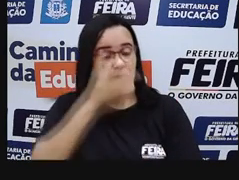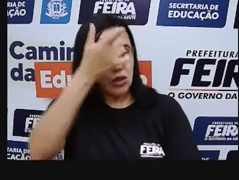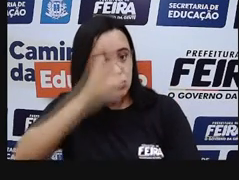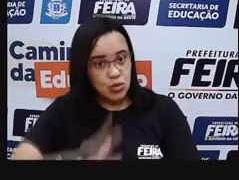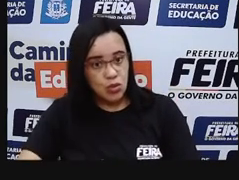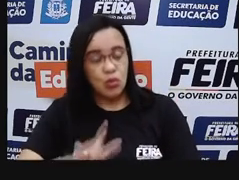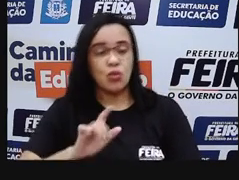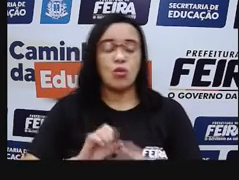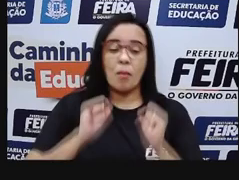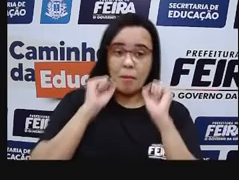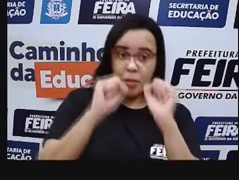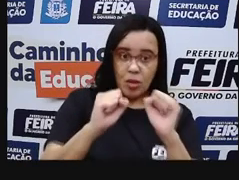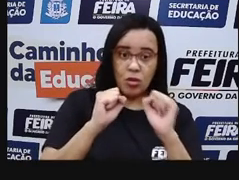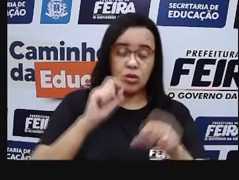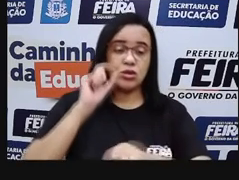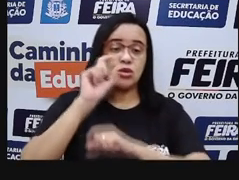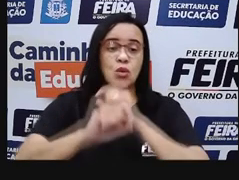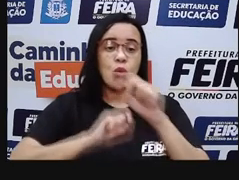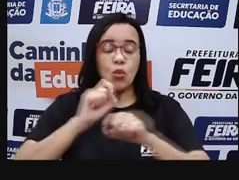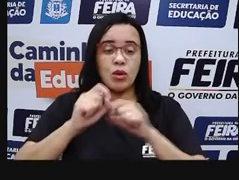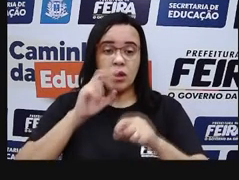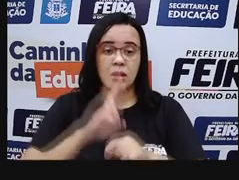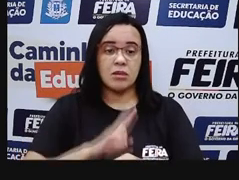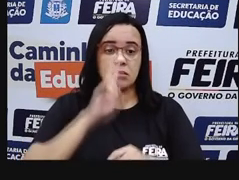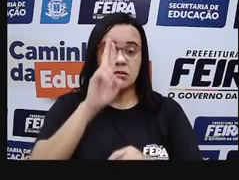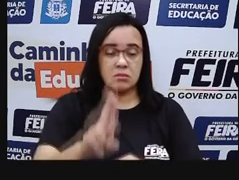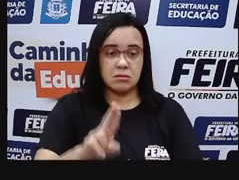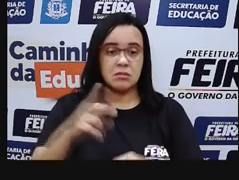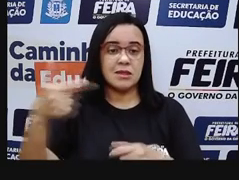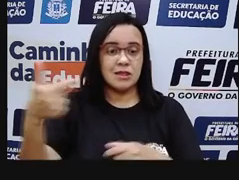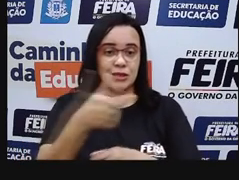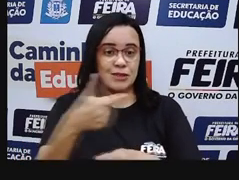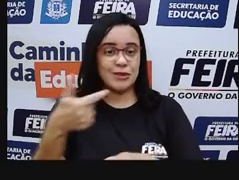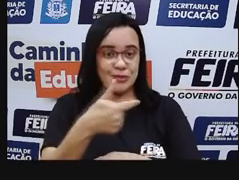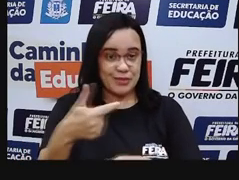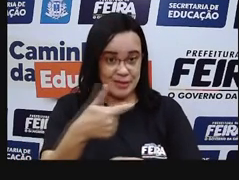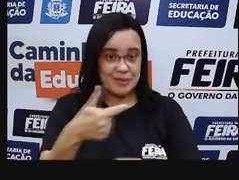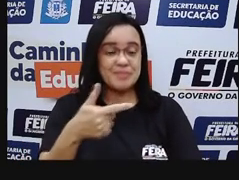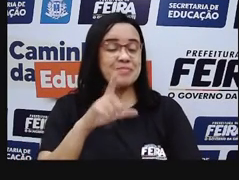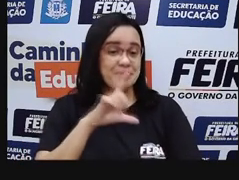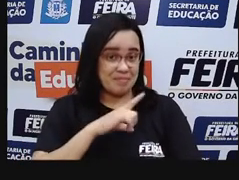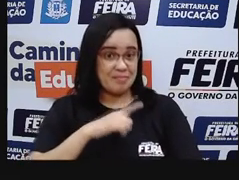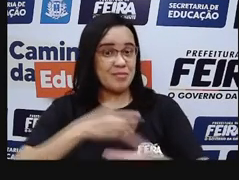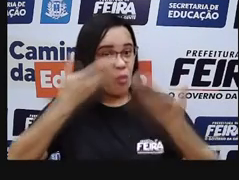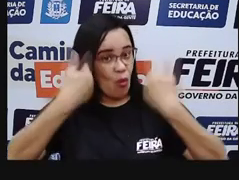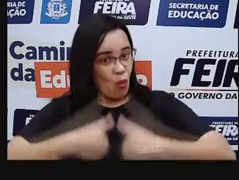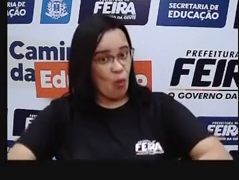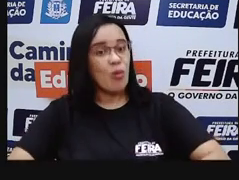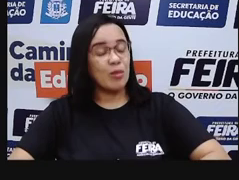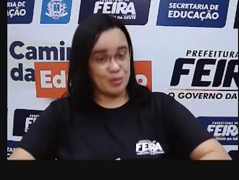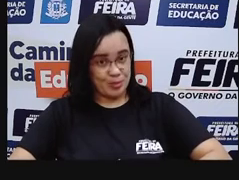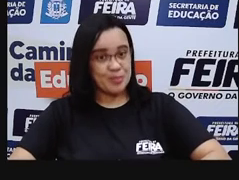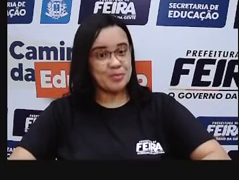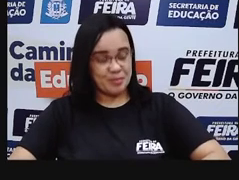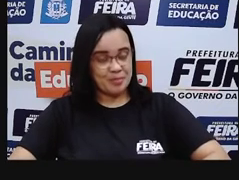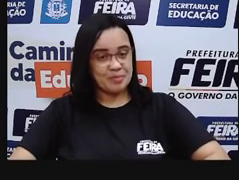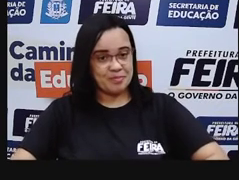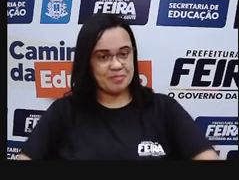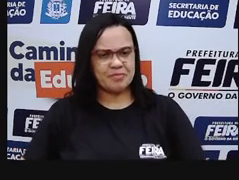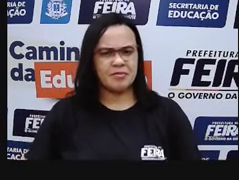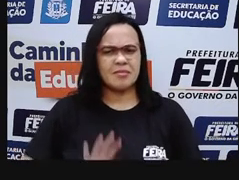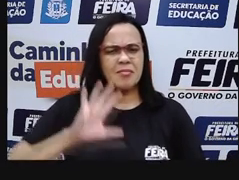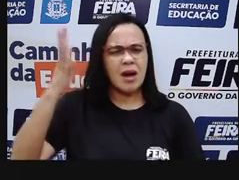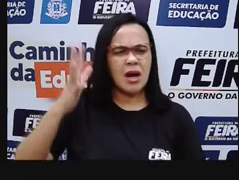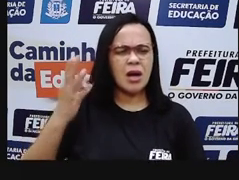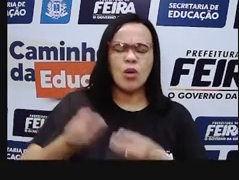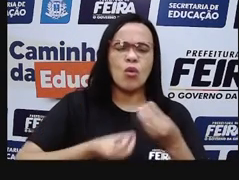isso vai acontecer eu botei uma resposta secundária no segundo a resposta do meu corpo e como é que vai acontecer